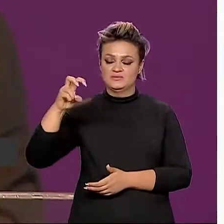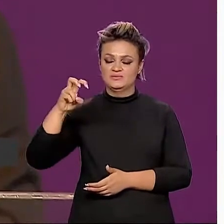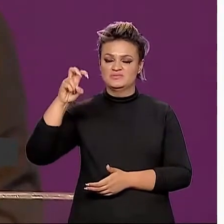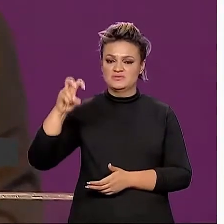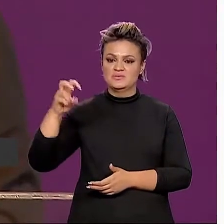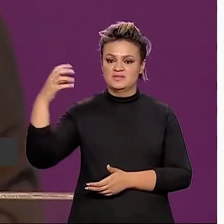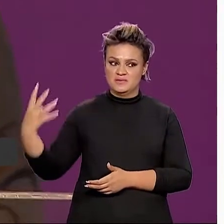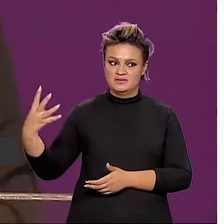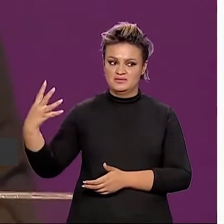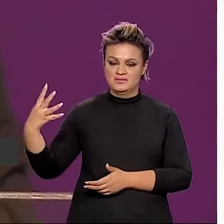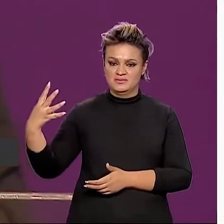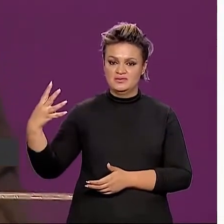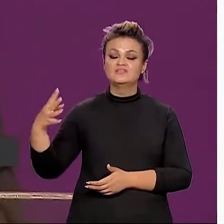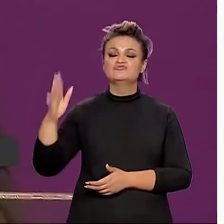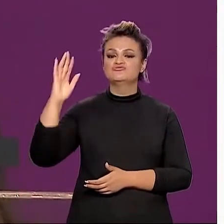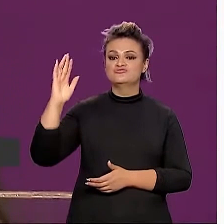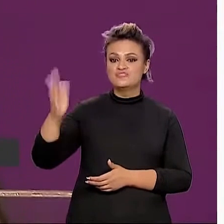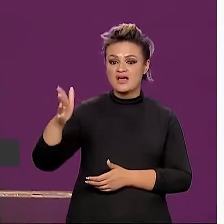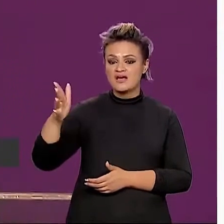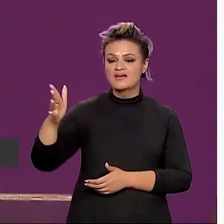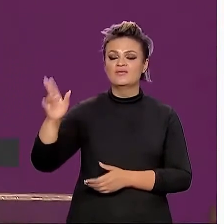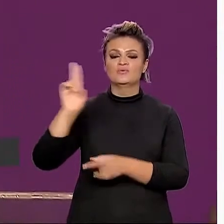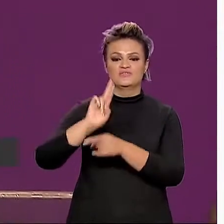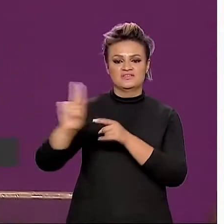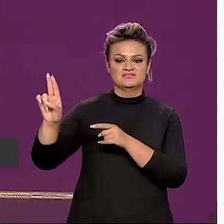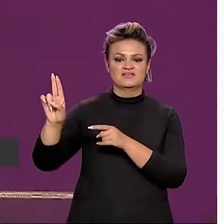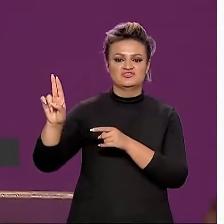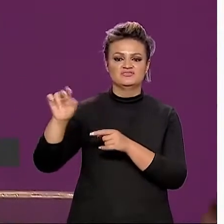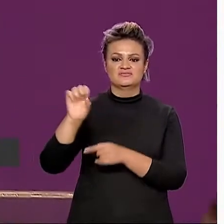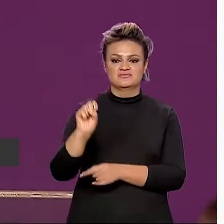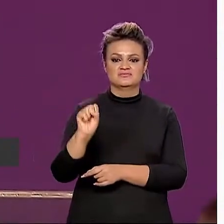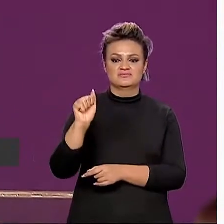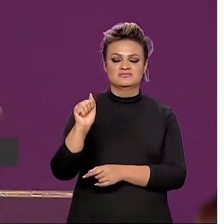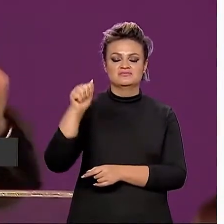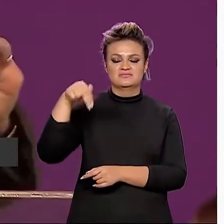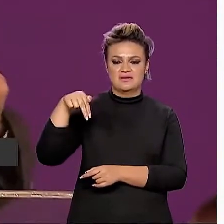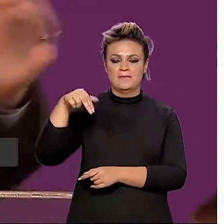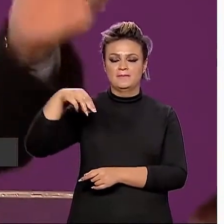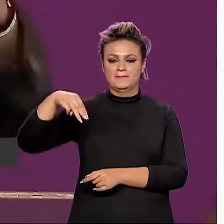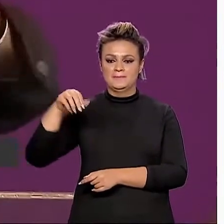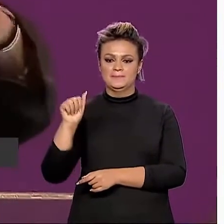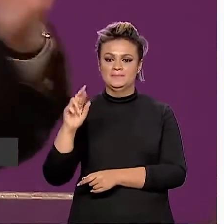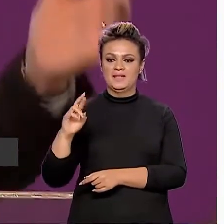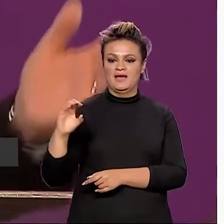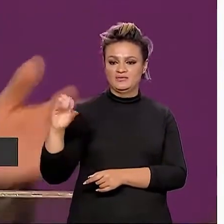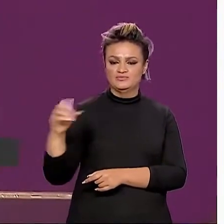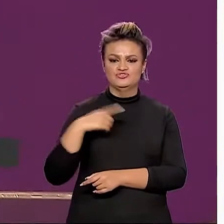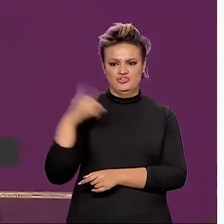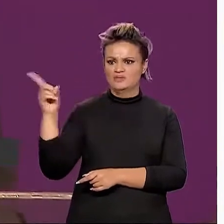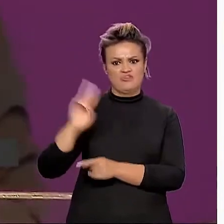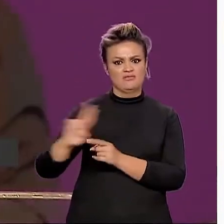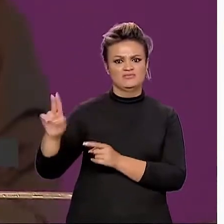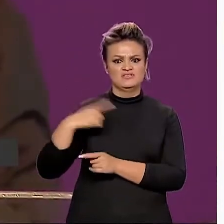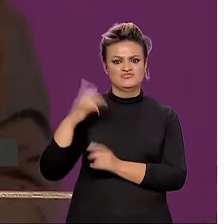1554, já tinha a Universidade de São Marcos. Não importa que tipo que era a